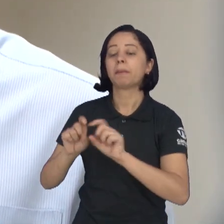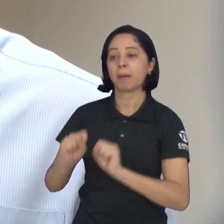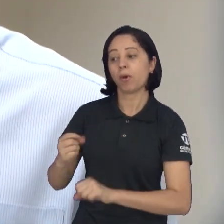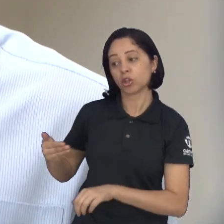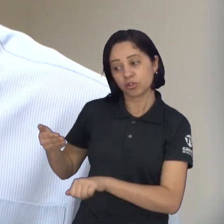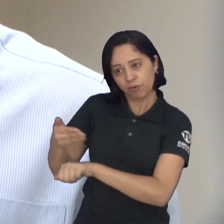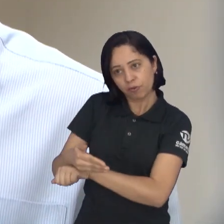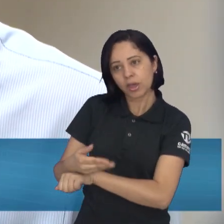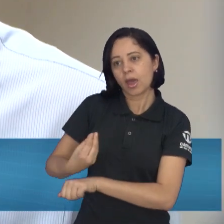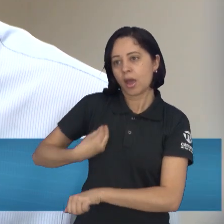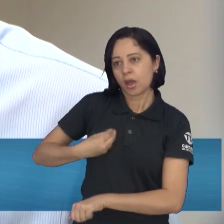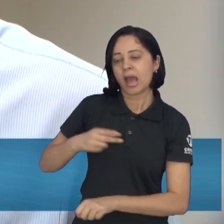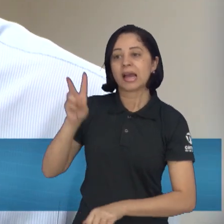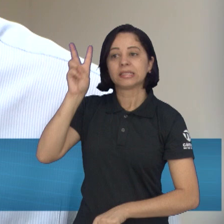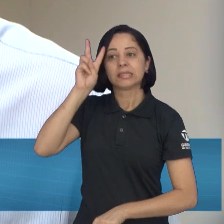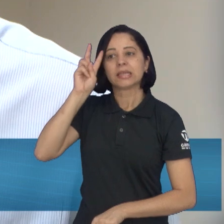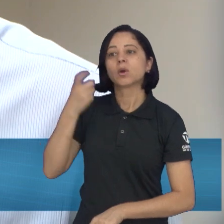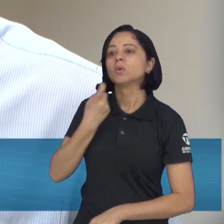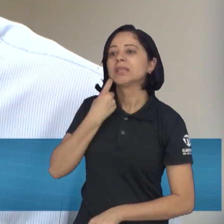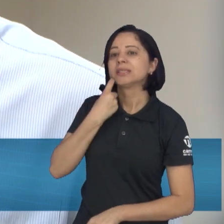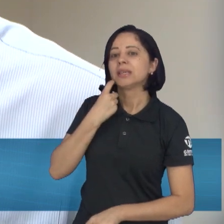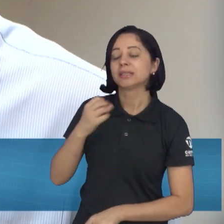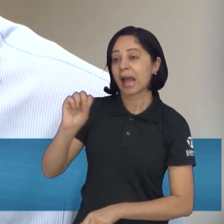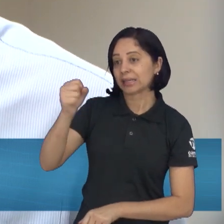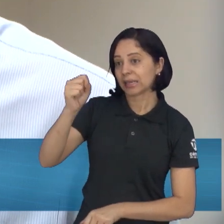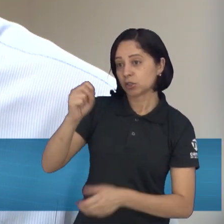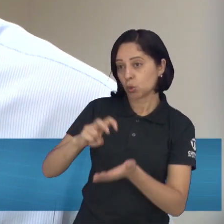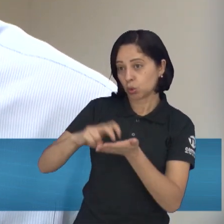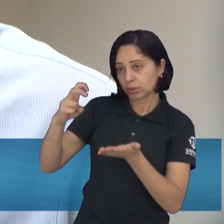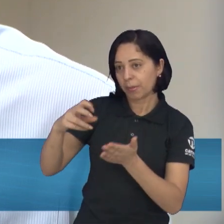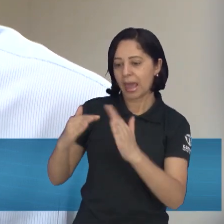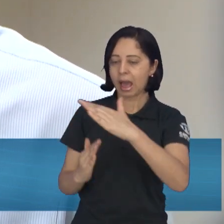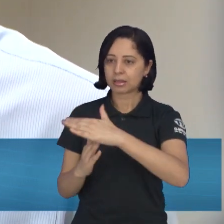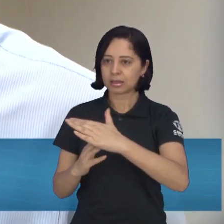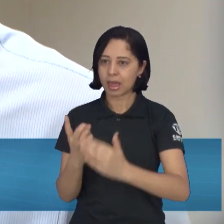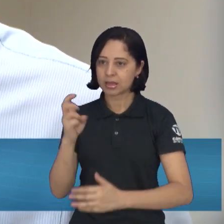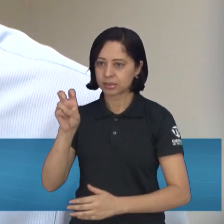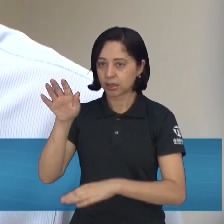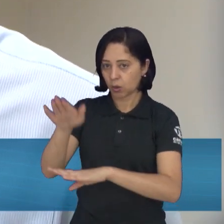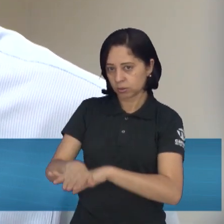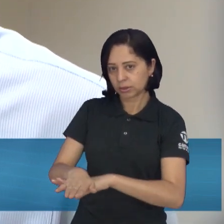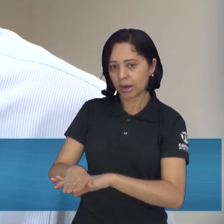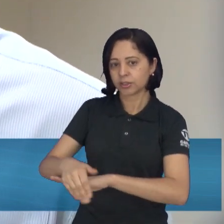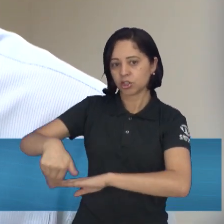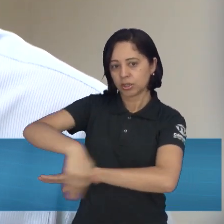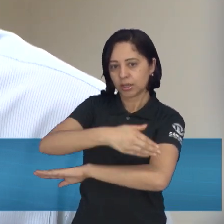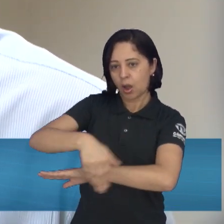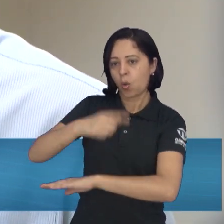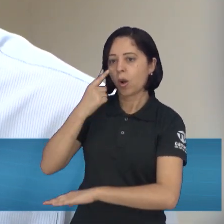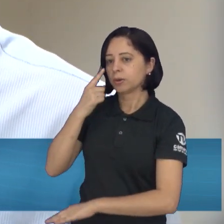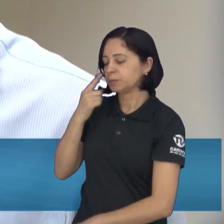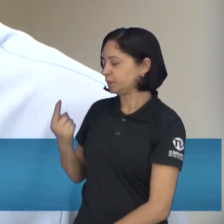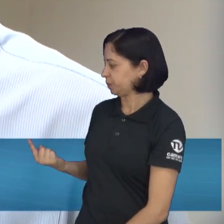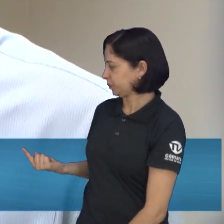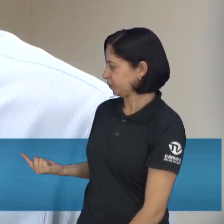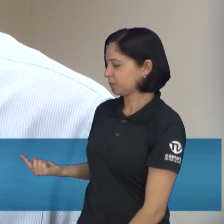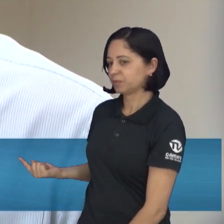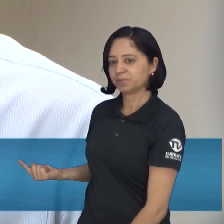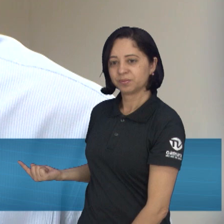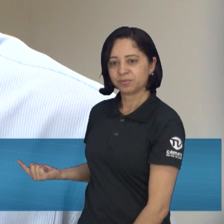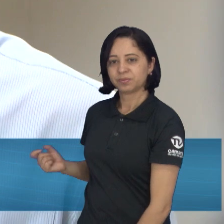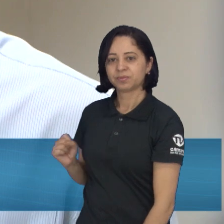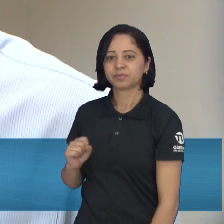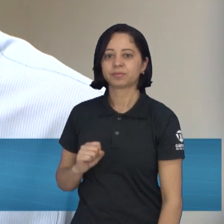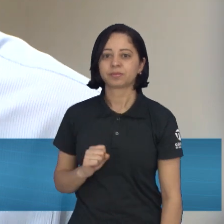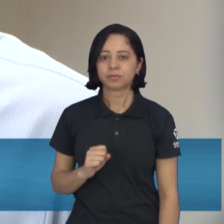a sexta, das 8 às 17 horas, aqui no endereço do Procon, aqui na Paulo Setúbal, 220, de segunda a